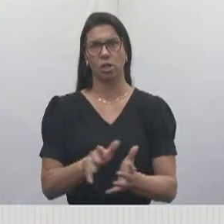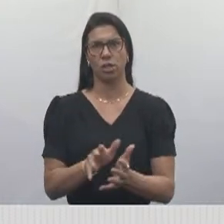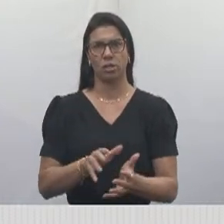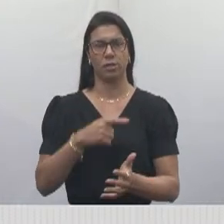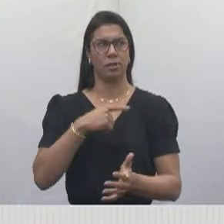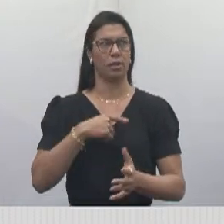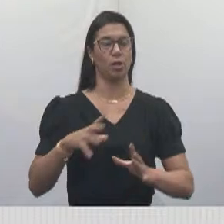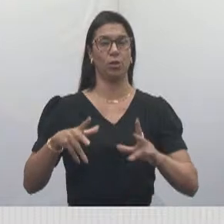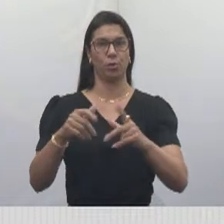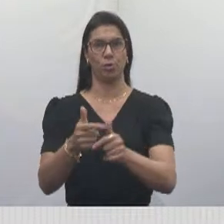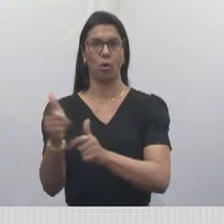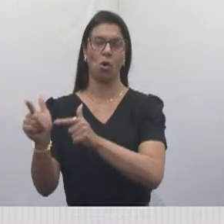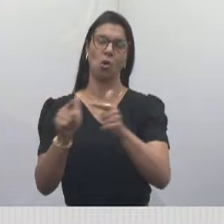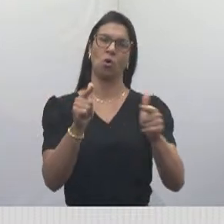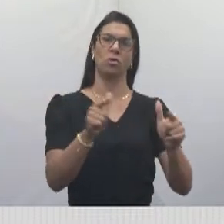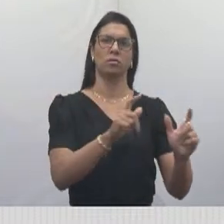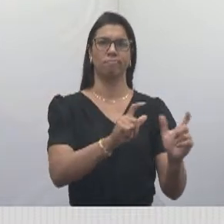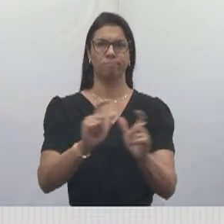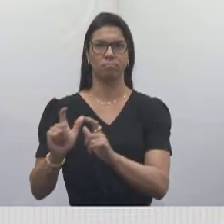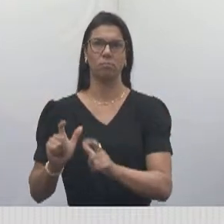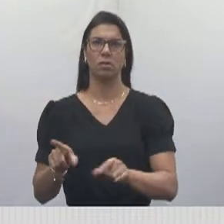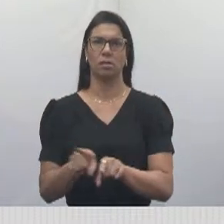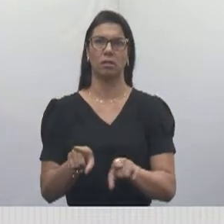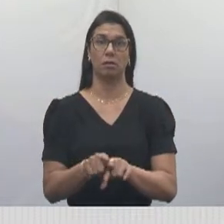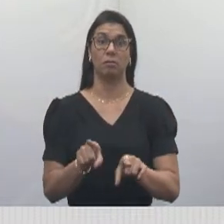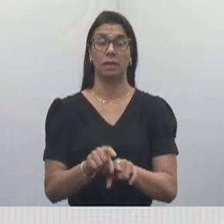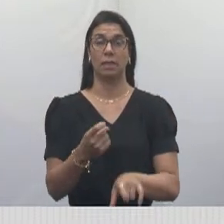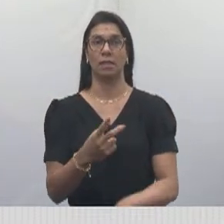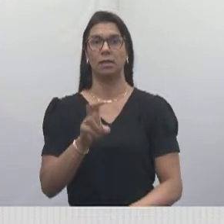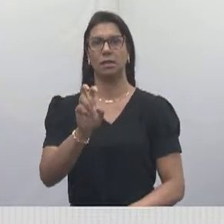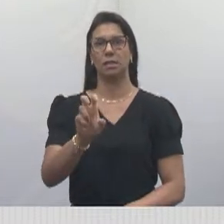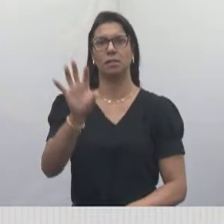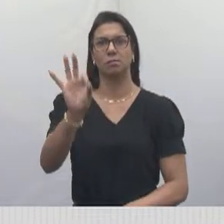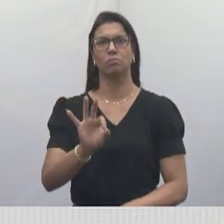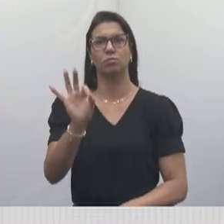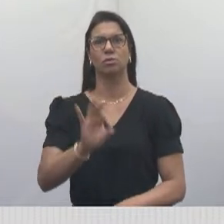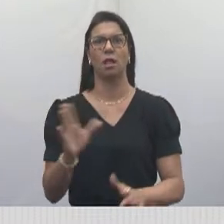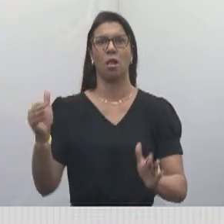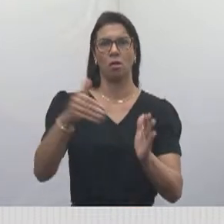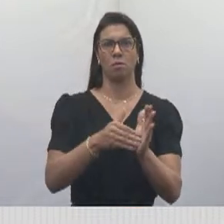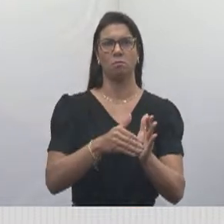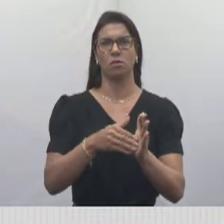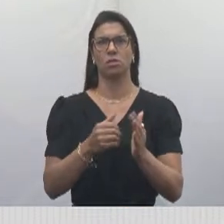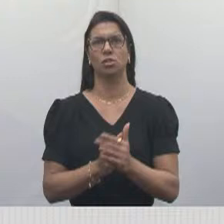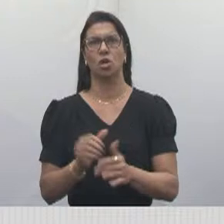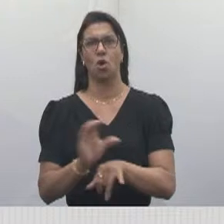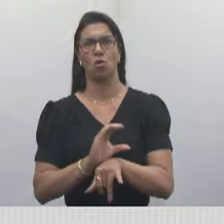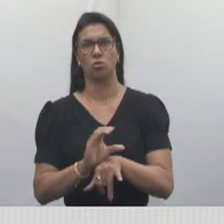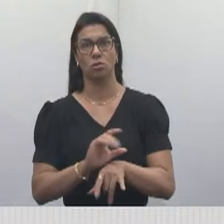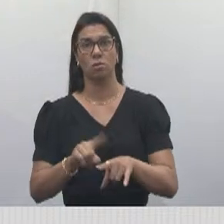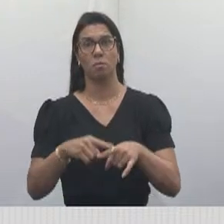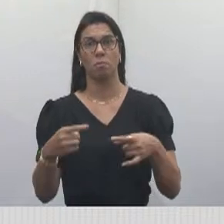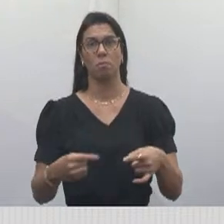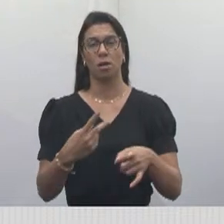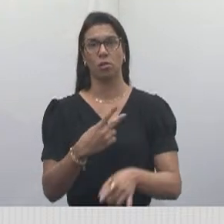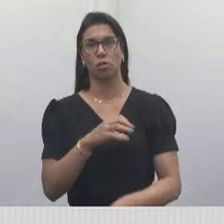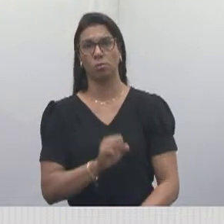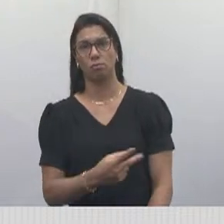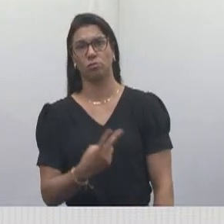as cidades do município, nós vamos falar um pouquinho daqui a pouco. 15% é o limite constitucional, nós chegamos em 2021 em